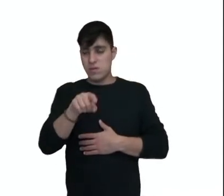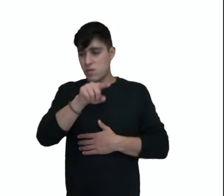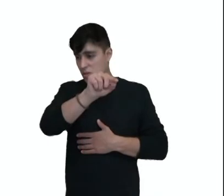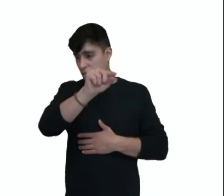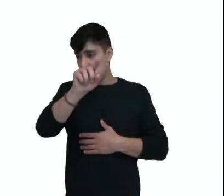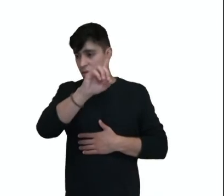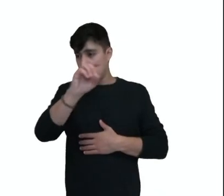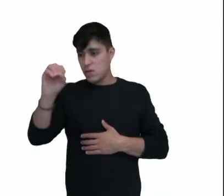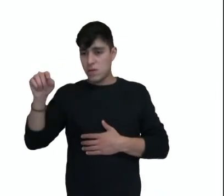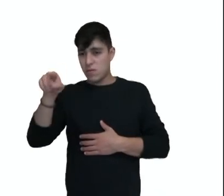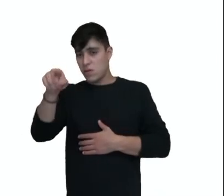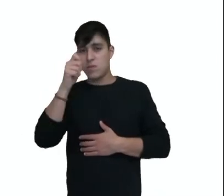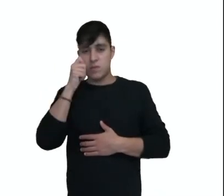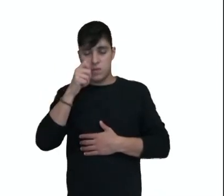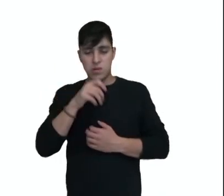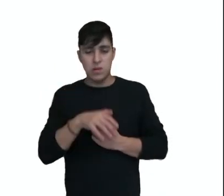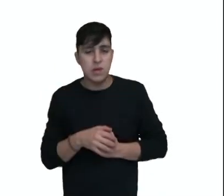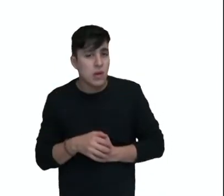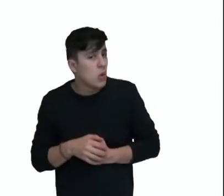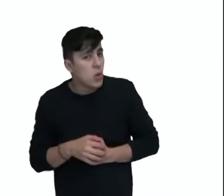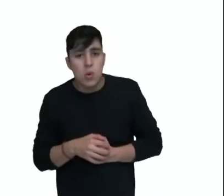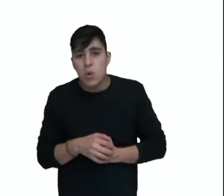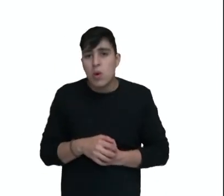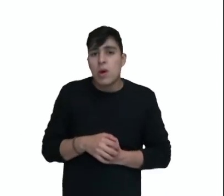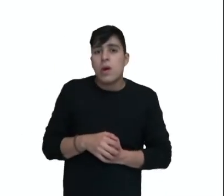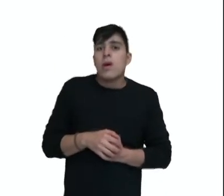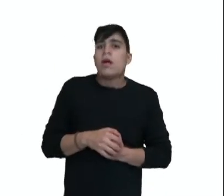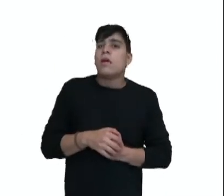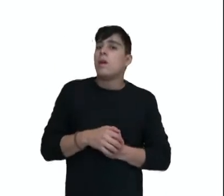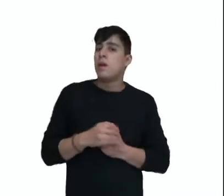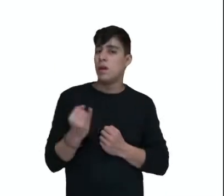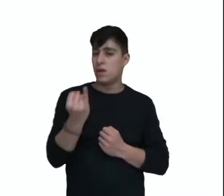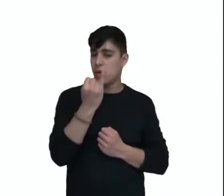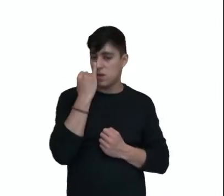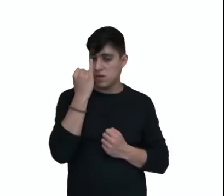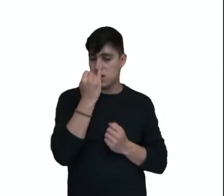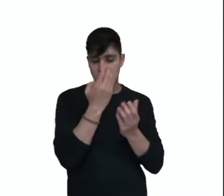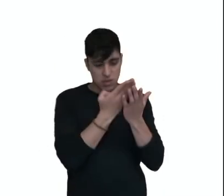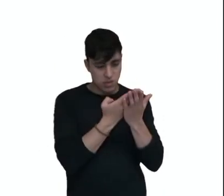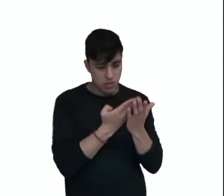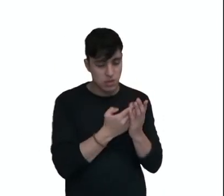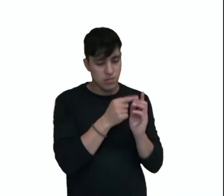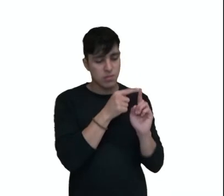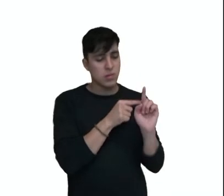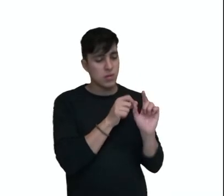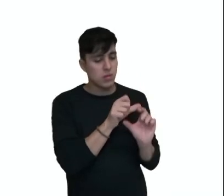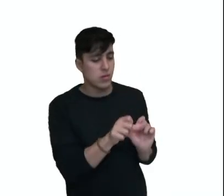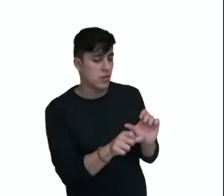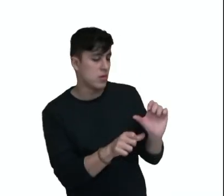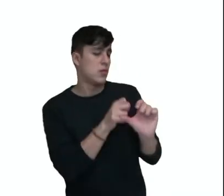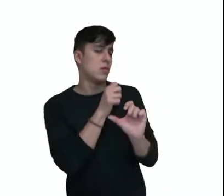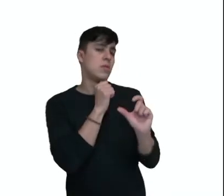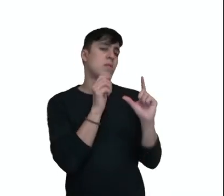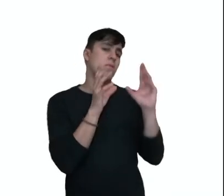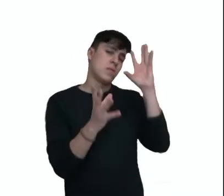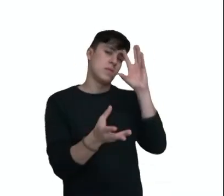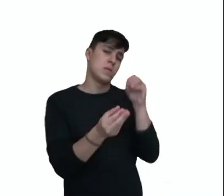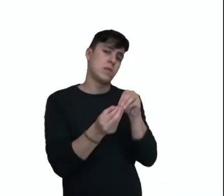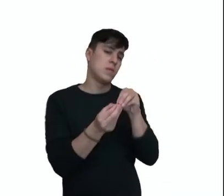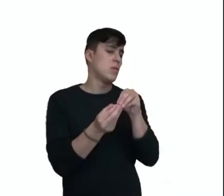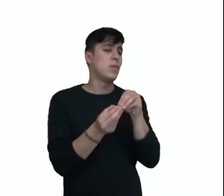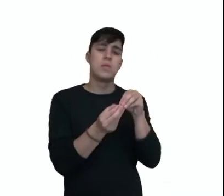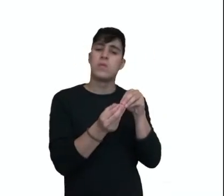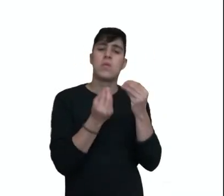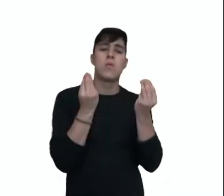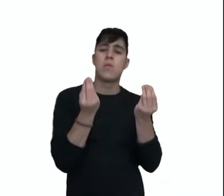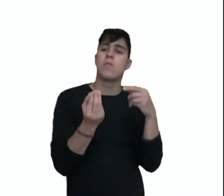cada 100.000 mulheres. Sendo assim, enfatizamos a importância de estudar tais mutações a fim de entender os mecanismos